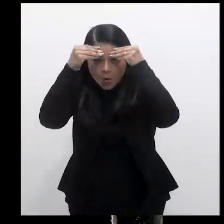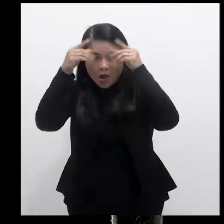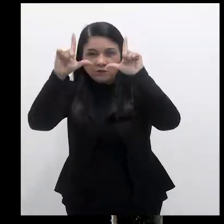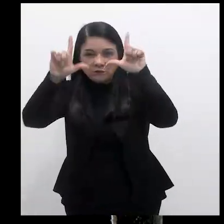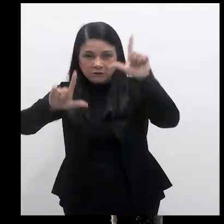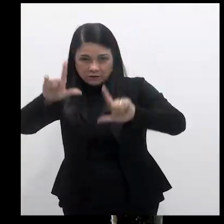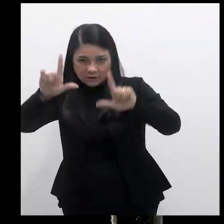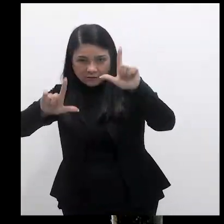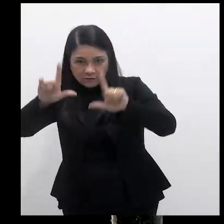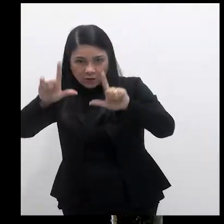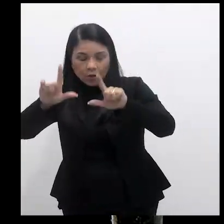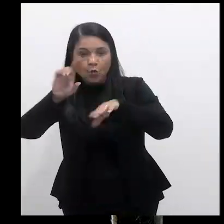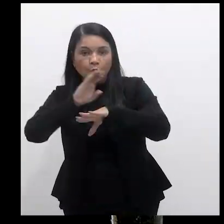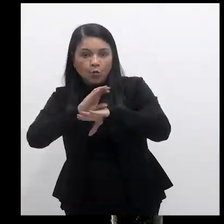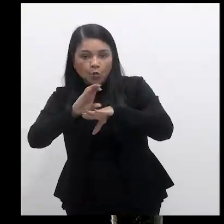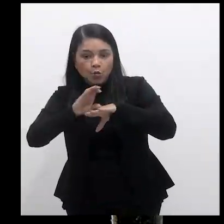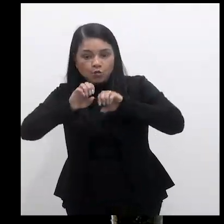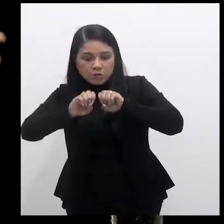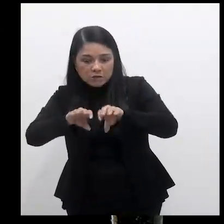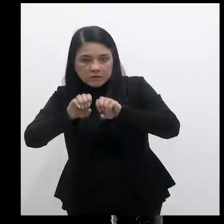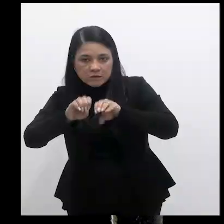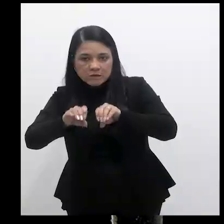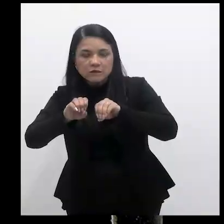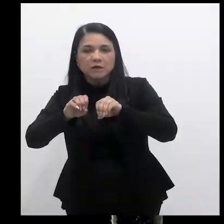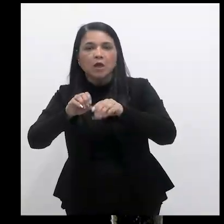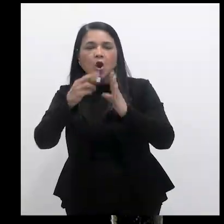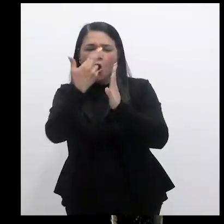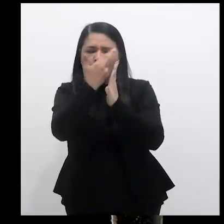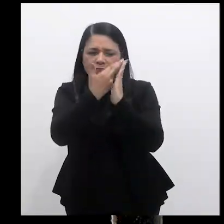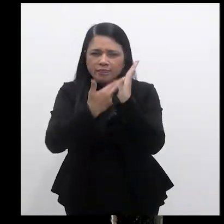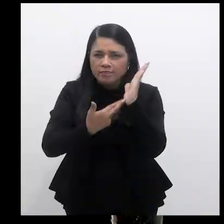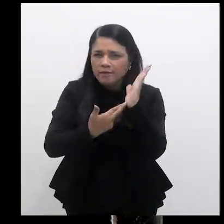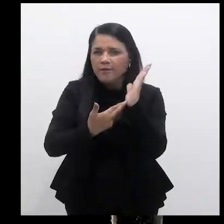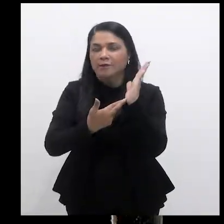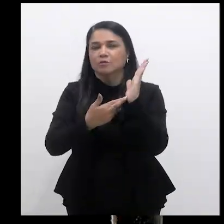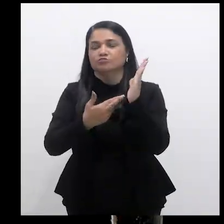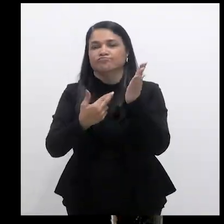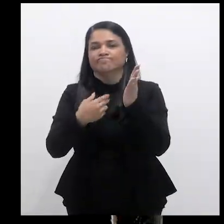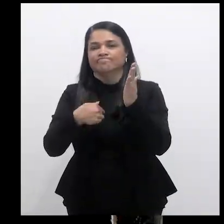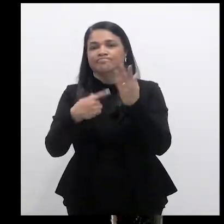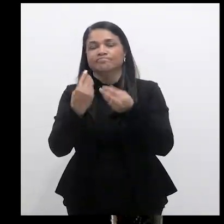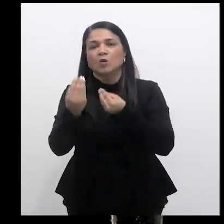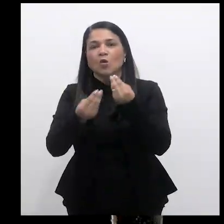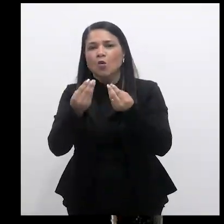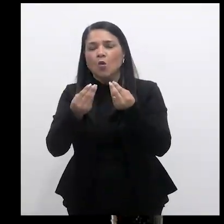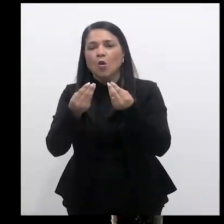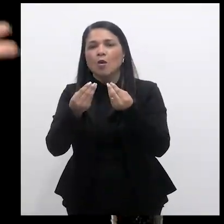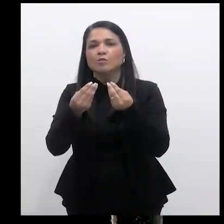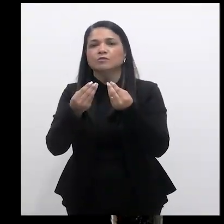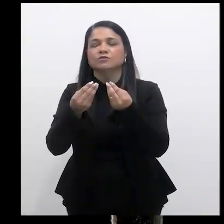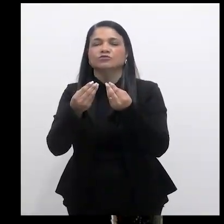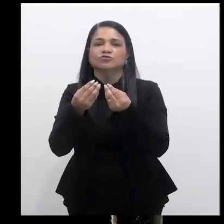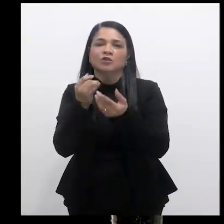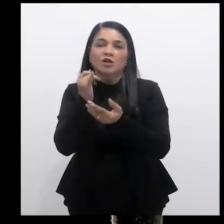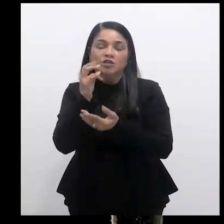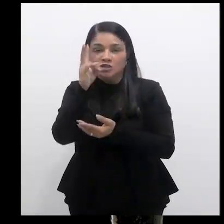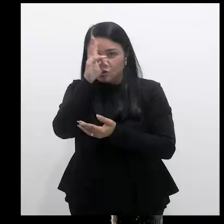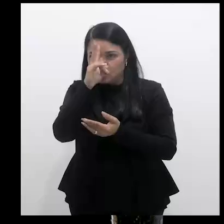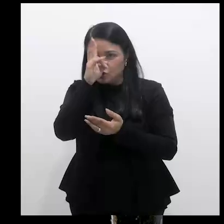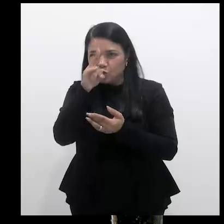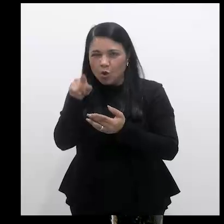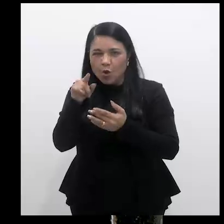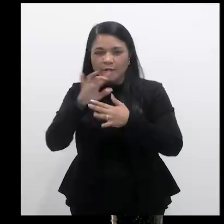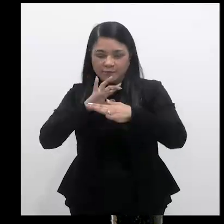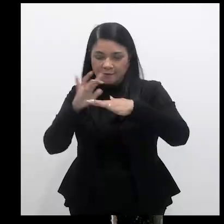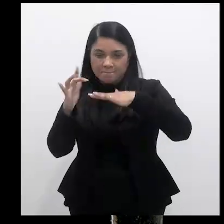né, televisiva. A gente mostra como fazer um roteiro, como ter esse storytelling todo, que